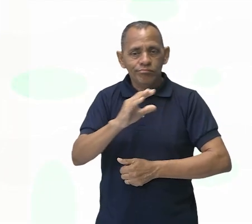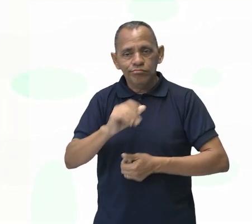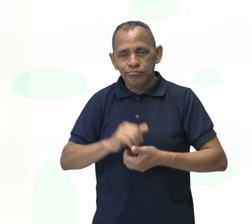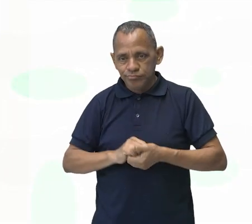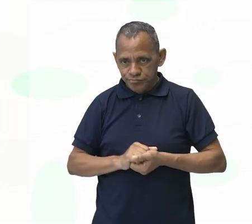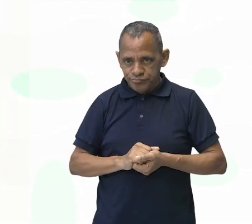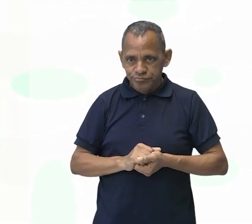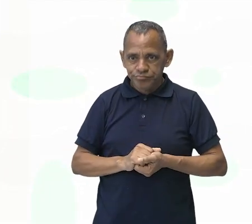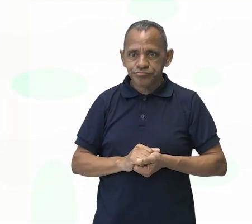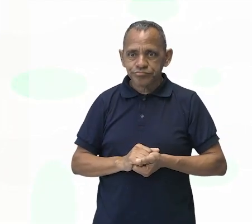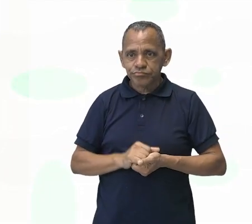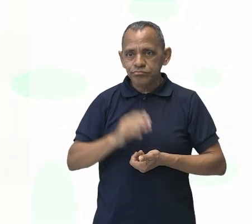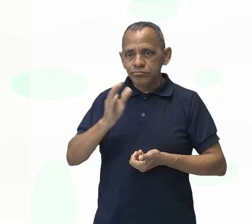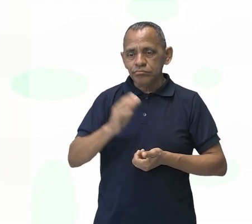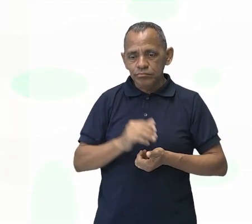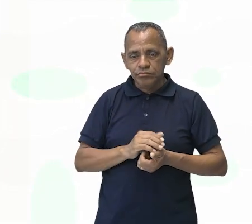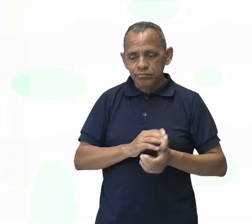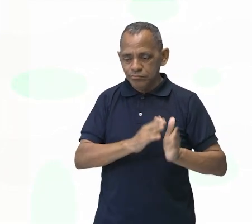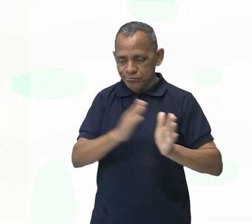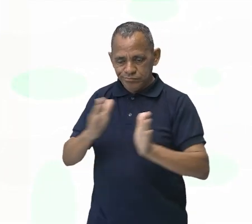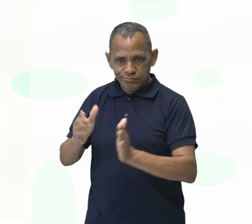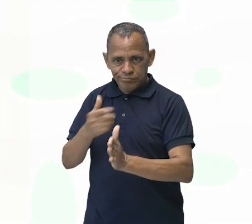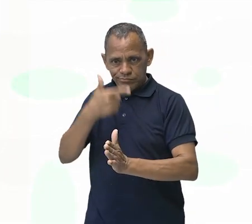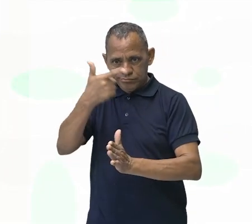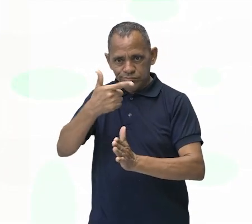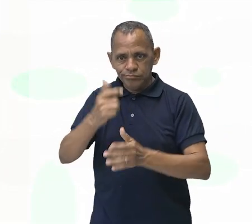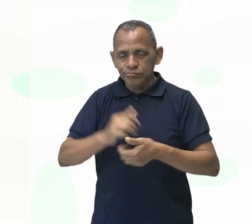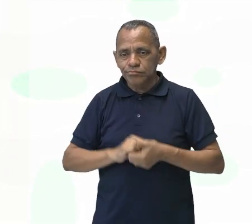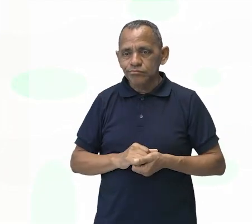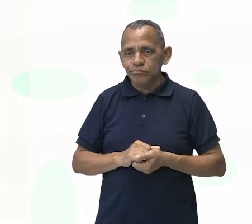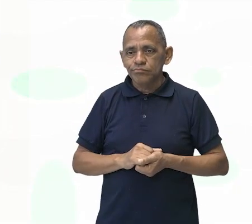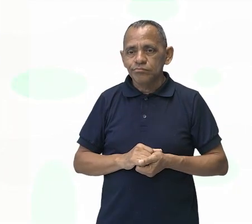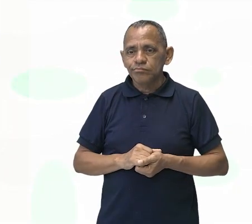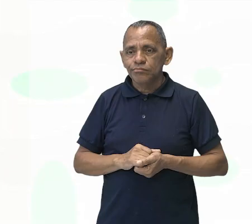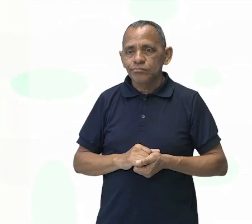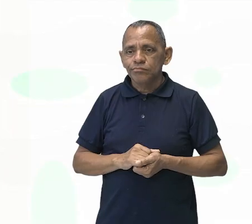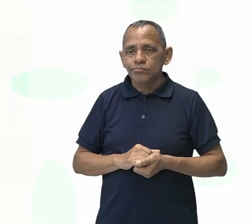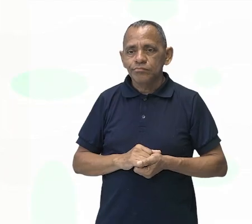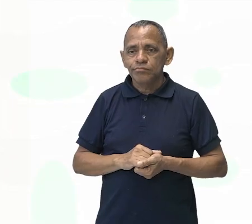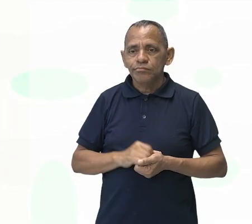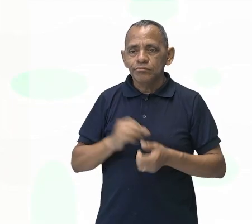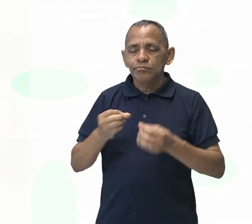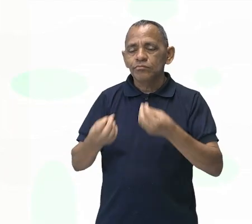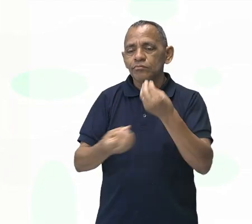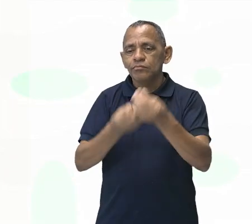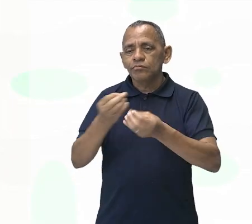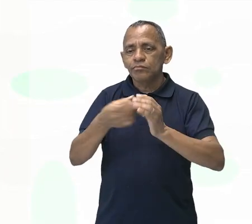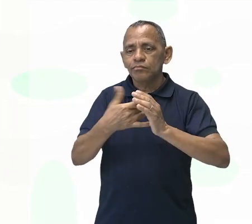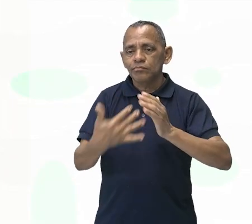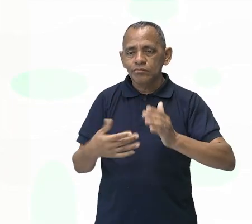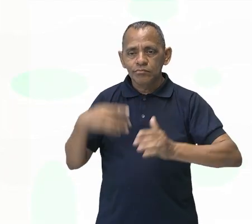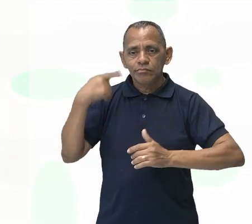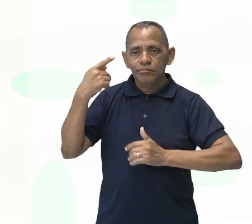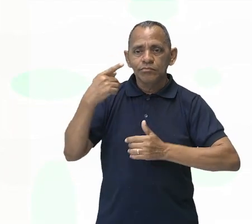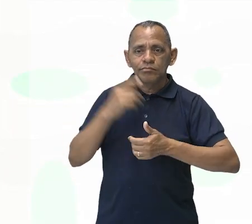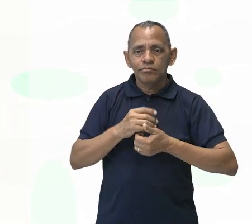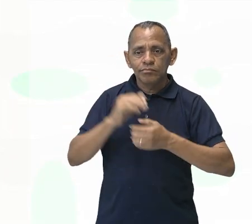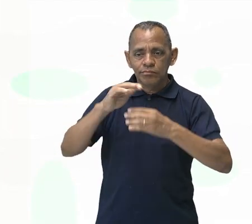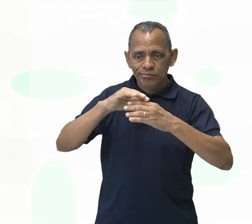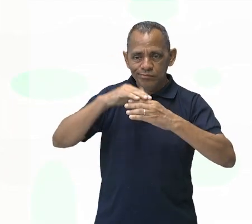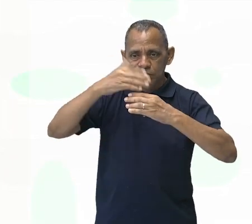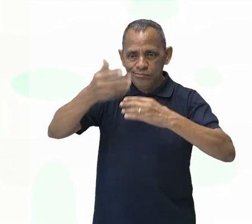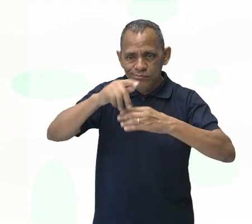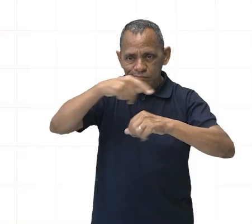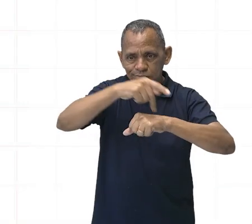Henrique Cardoso, já no seu segundo mandato, certo? Então, como é que vai caracterizar a política externa?